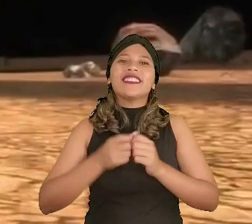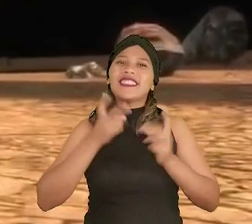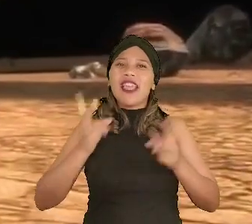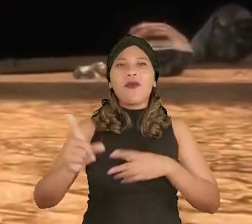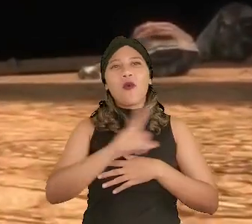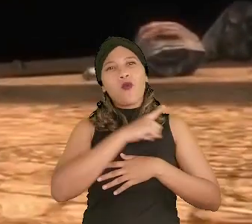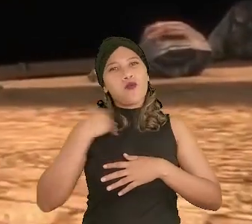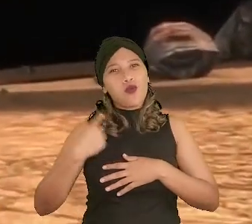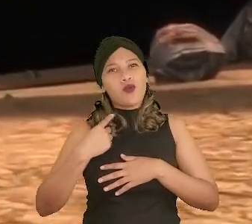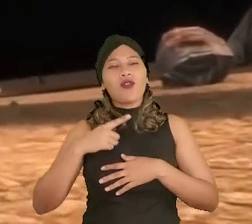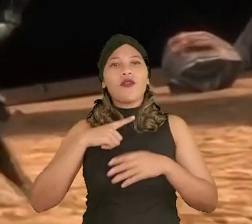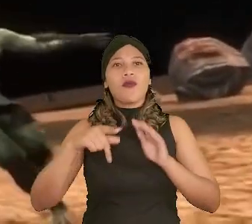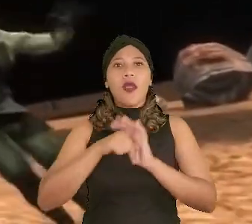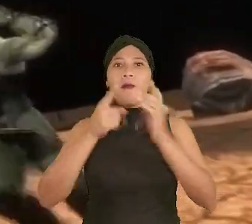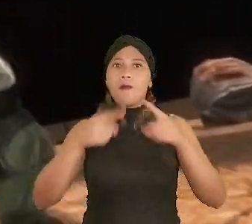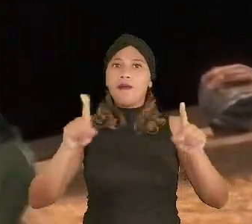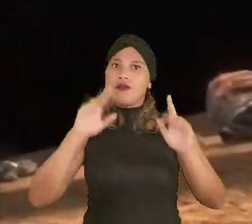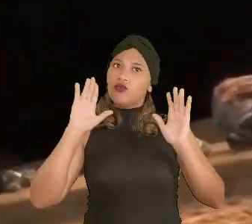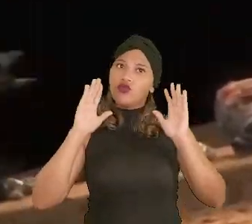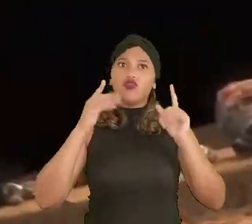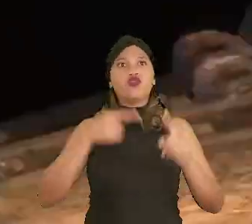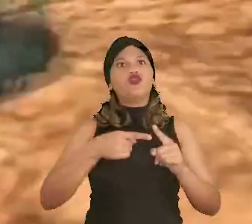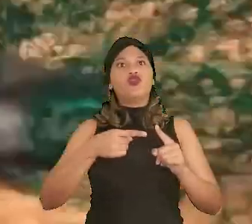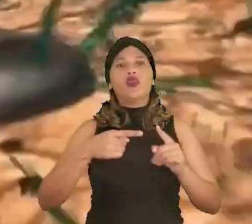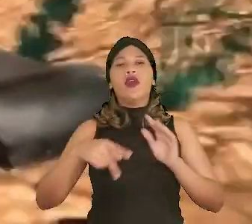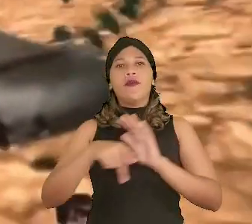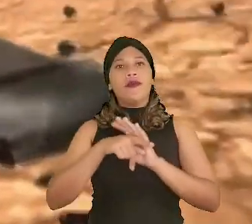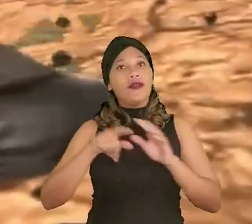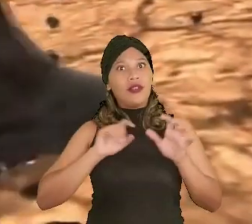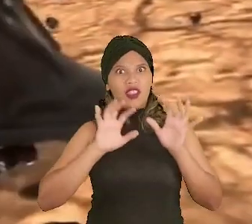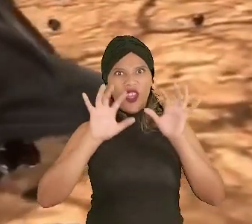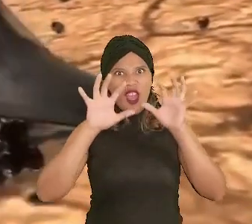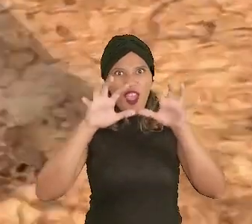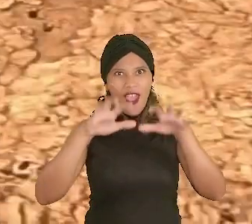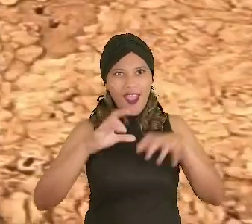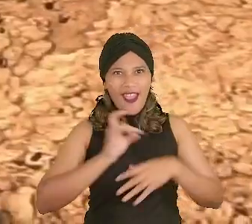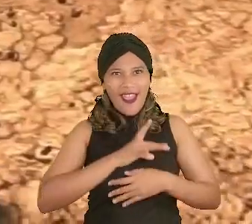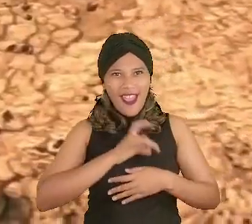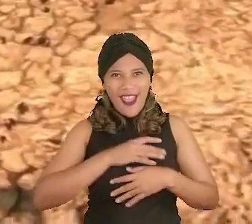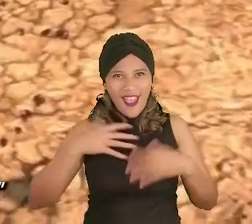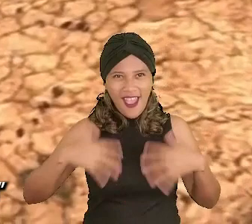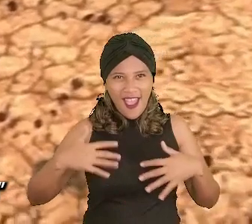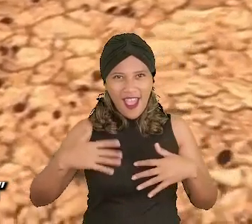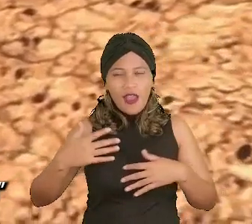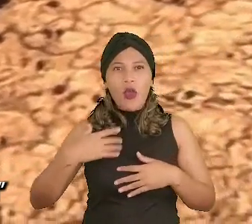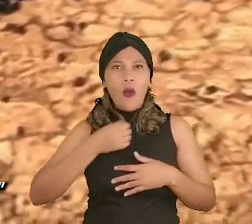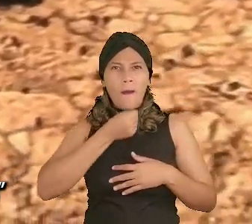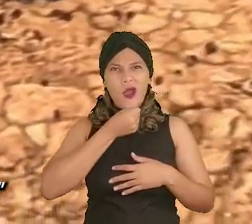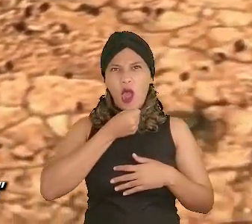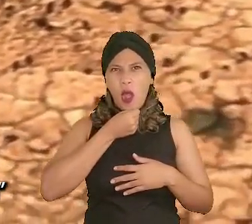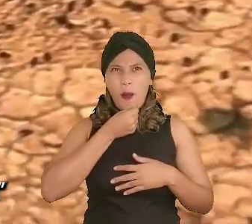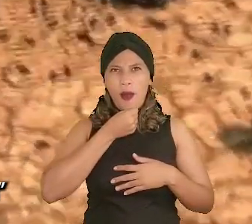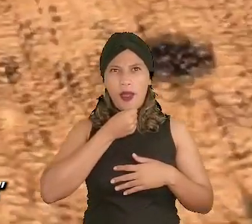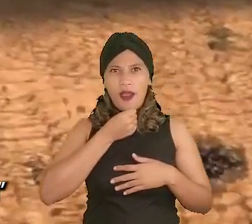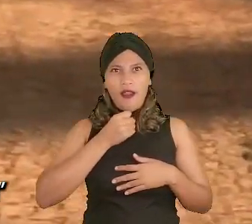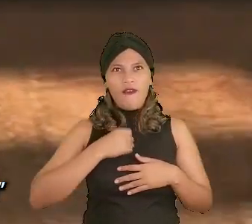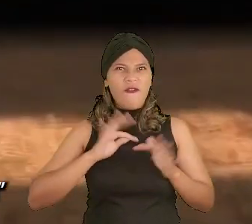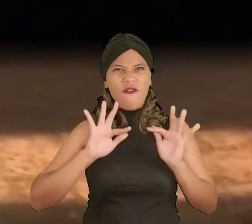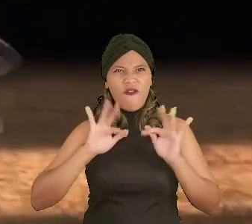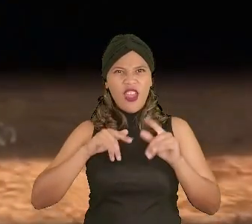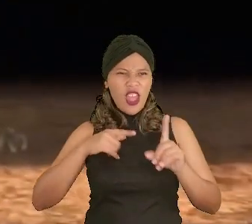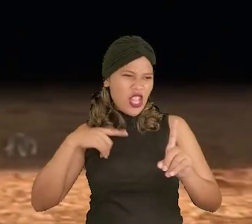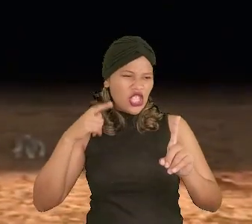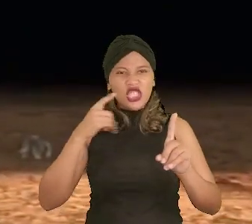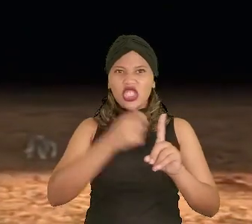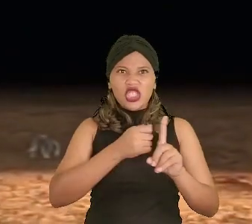fatalities ocorrem, uma música bem específica toca, com um tom bem amedrontador. A fala de um narrador dizendo